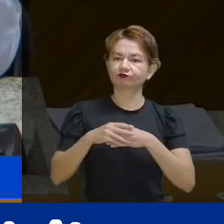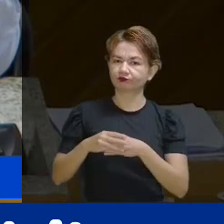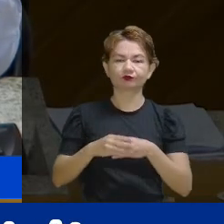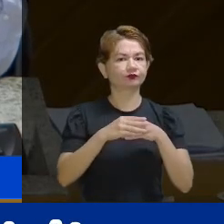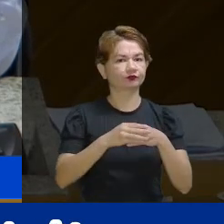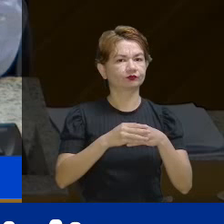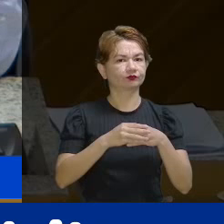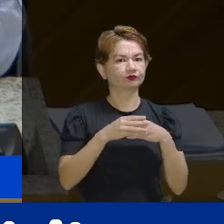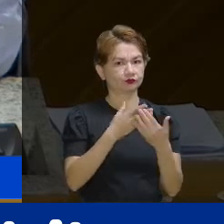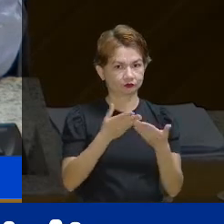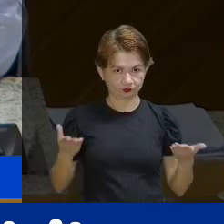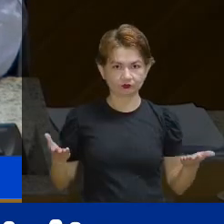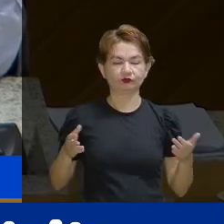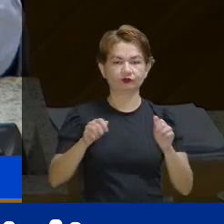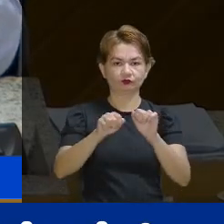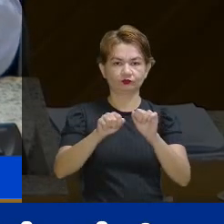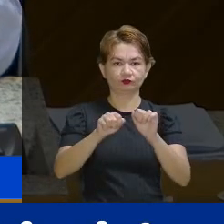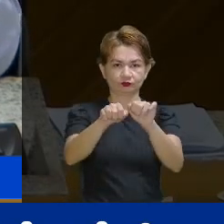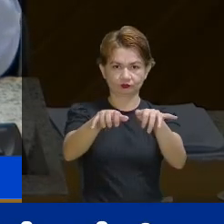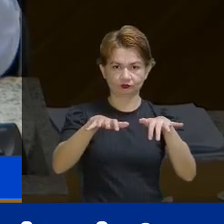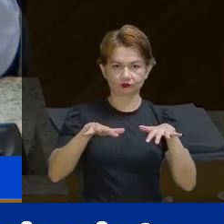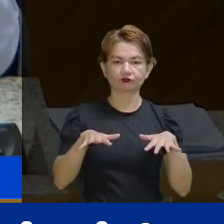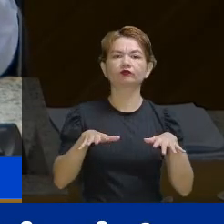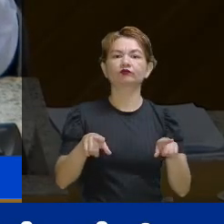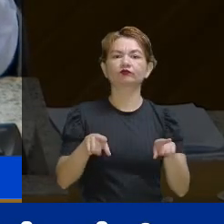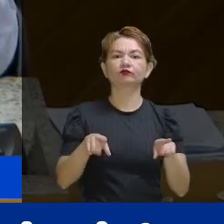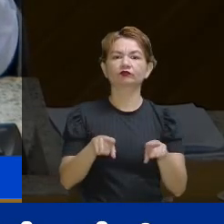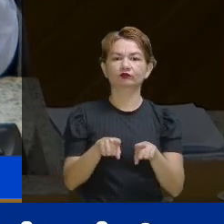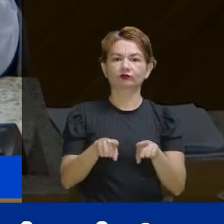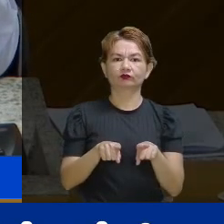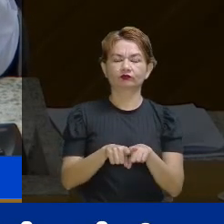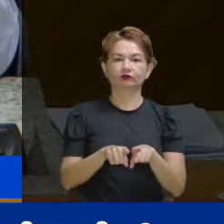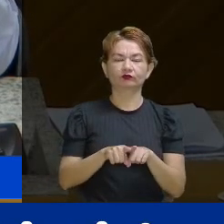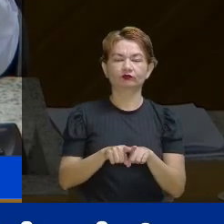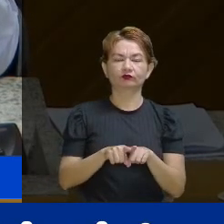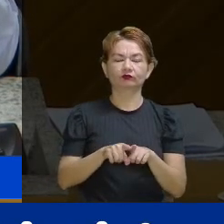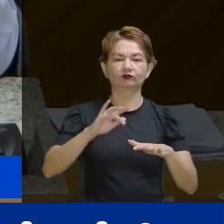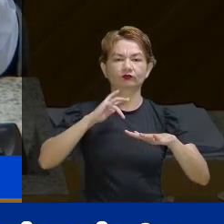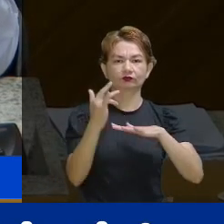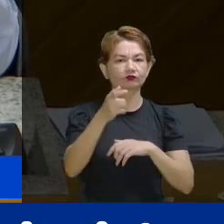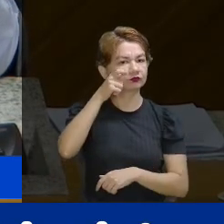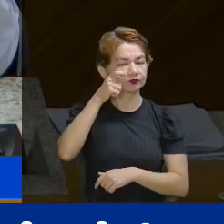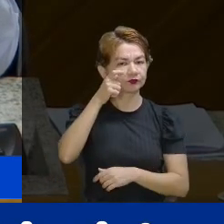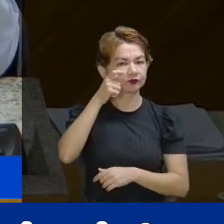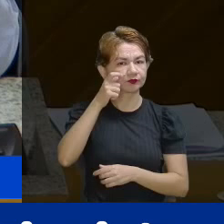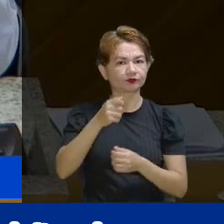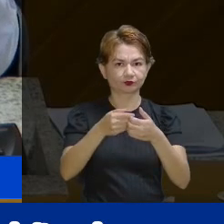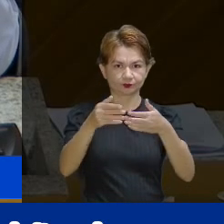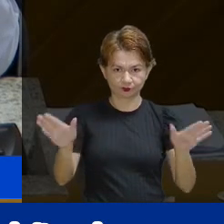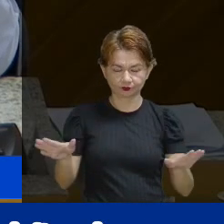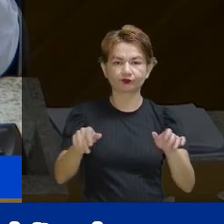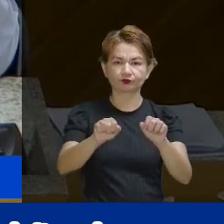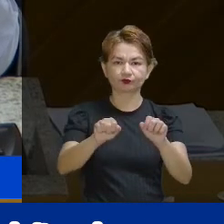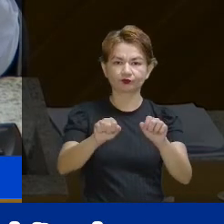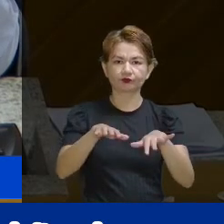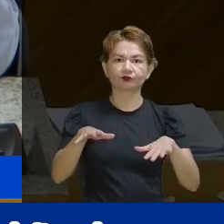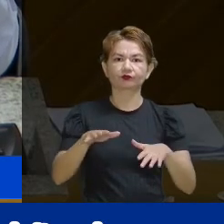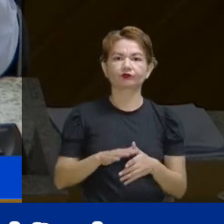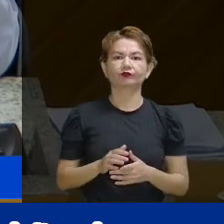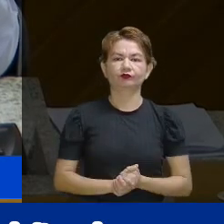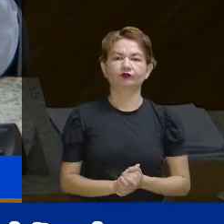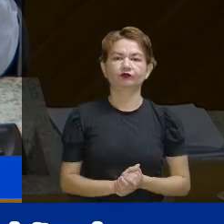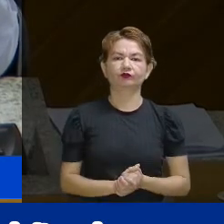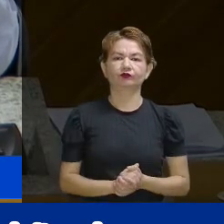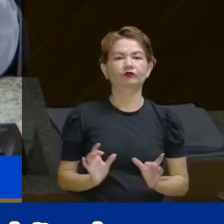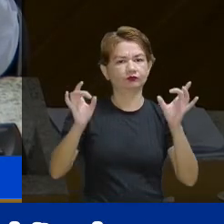todas e todos que estão nesse plenário e também que nos acompanham pelas redes sociais, declaro aberta a sessão solene de entrega